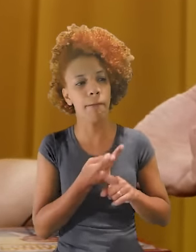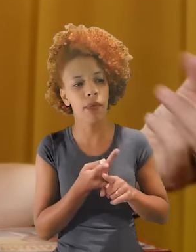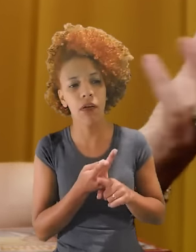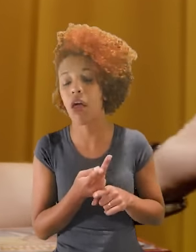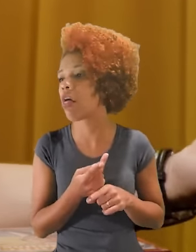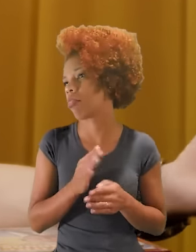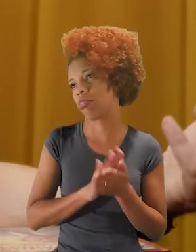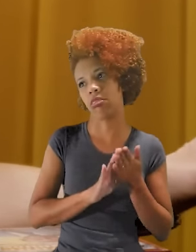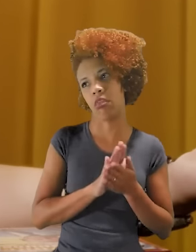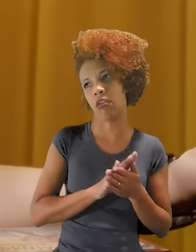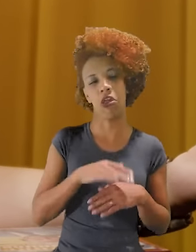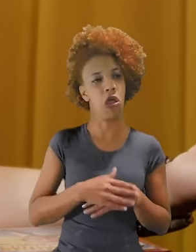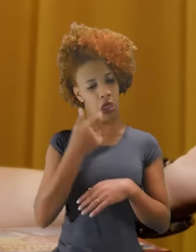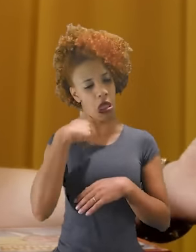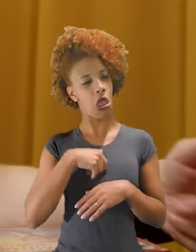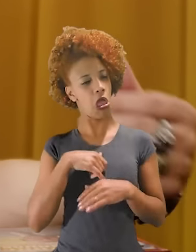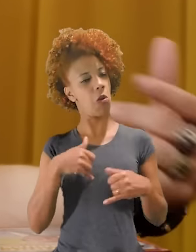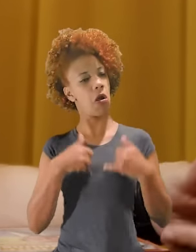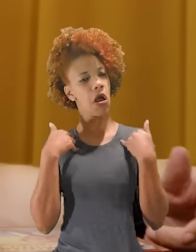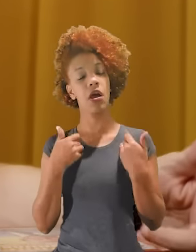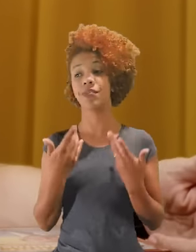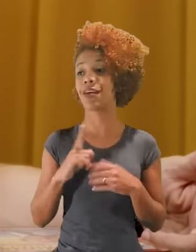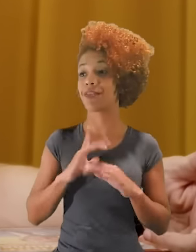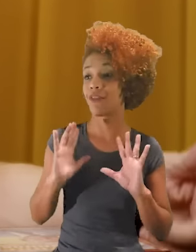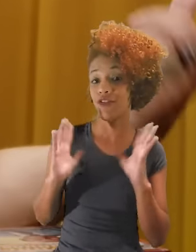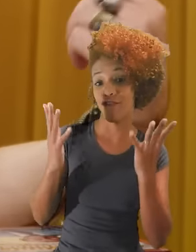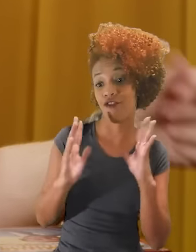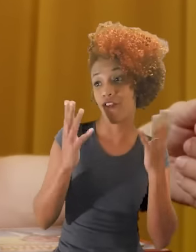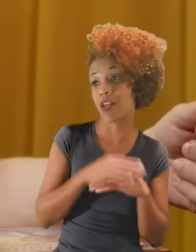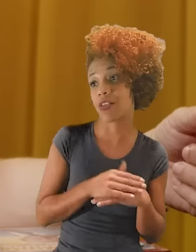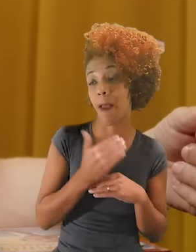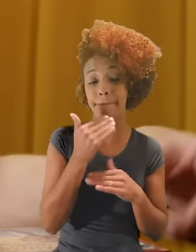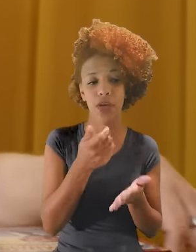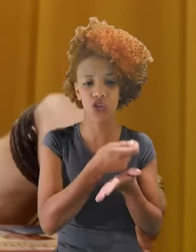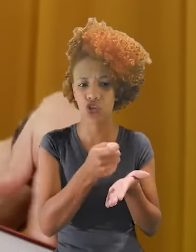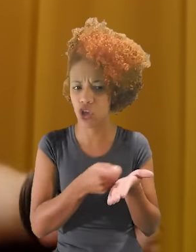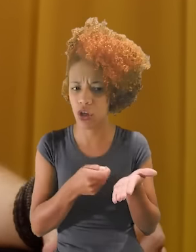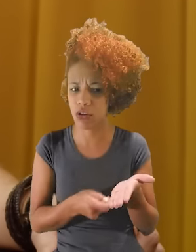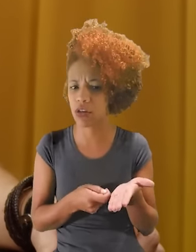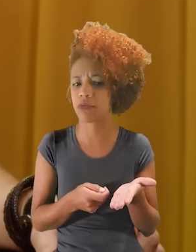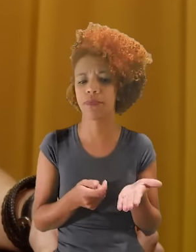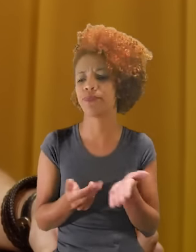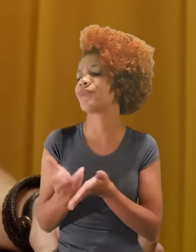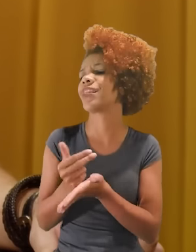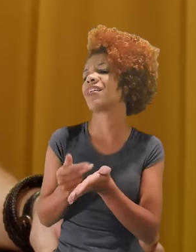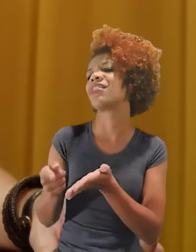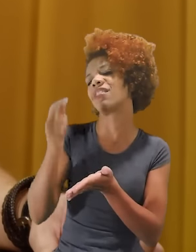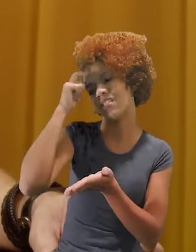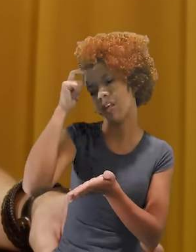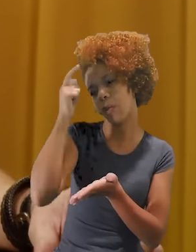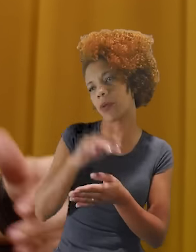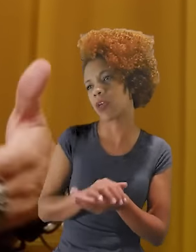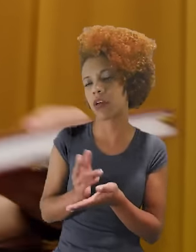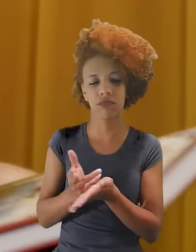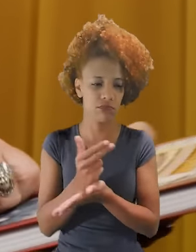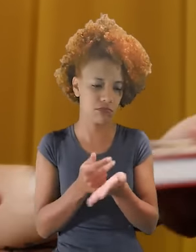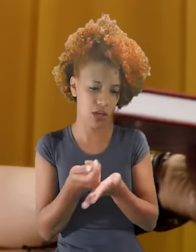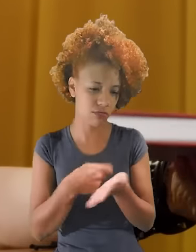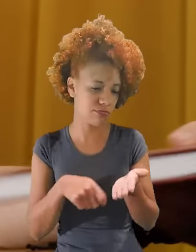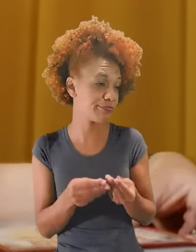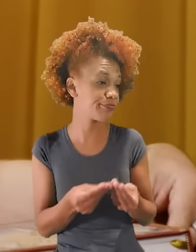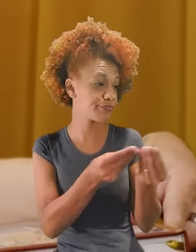falava do outro, né? Só falava dele, né? Eu sou o cara. E aí começava em festas e a galera ia pedir autógrafo. Pô, ele dava pro cara desenhar, desenha pra mim aí o Mickey aí. Aí o cara desenhava,